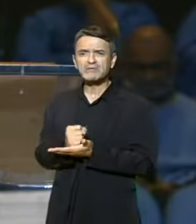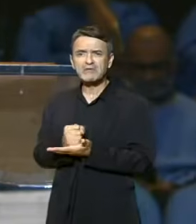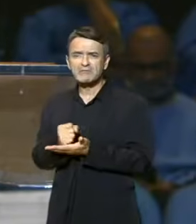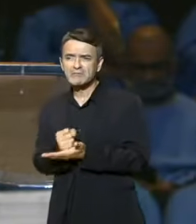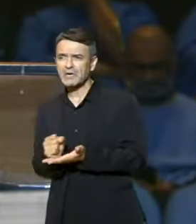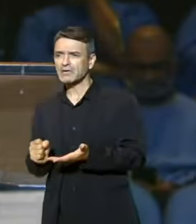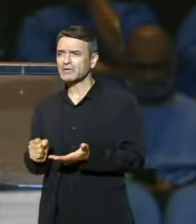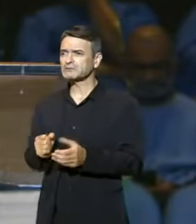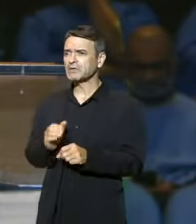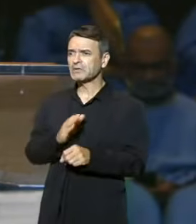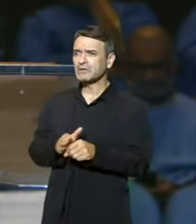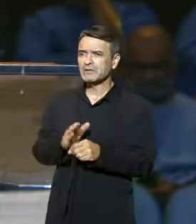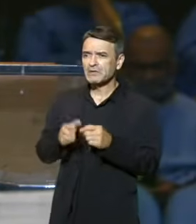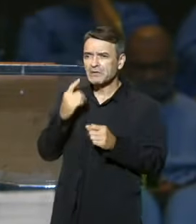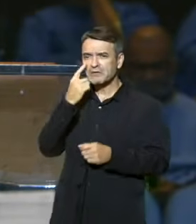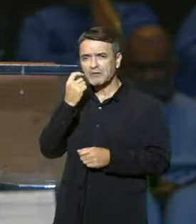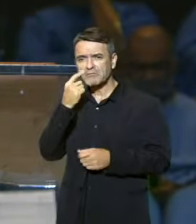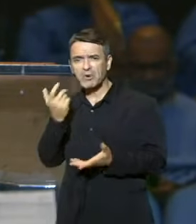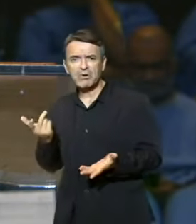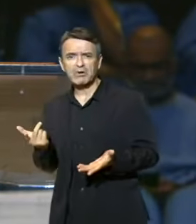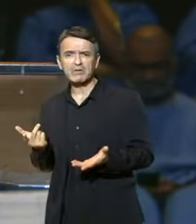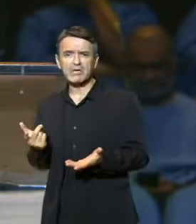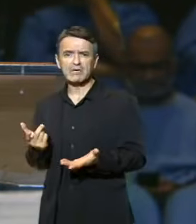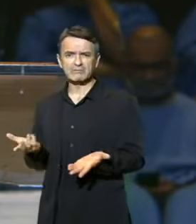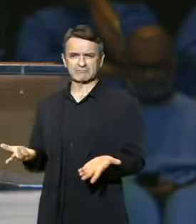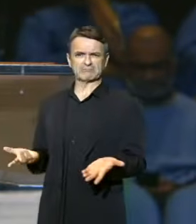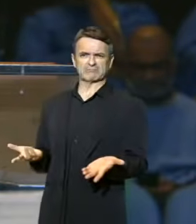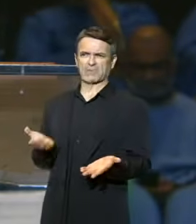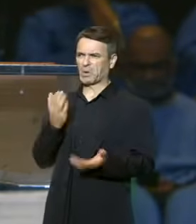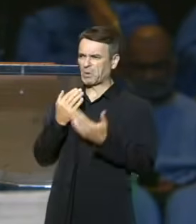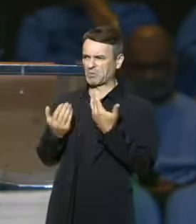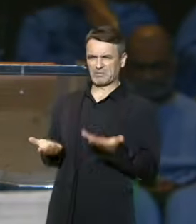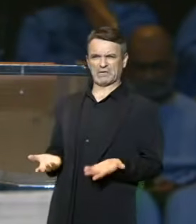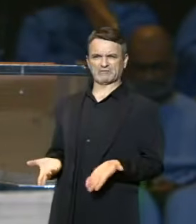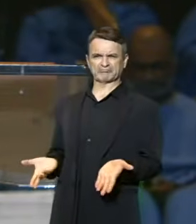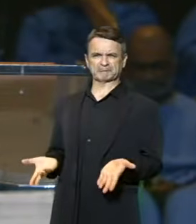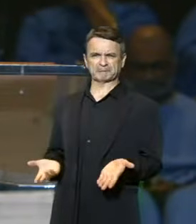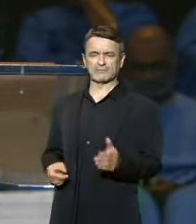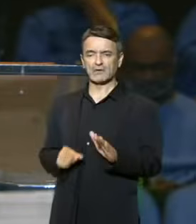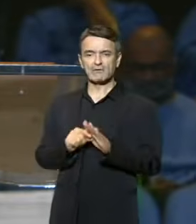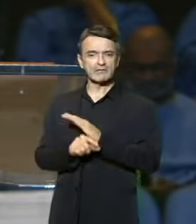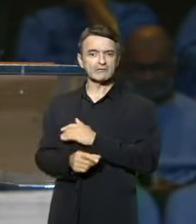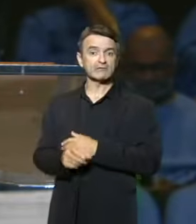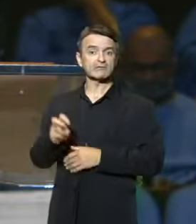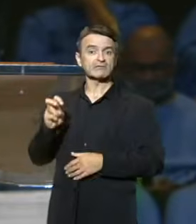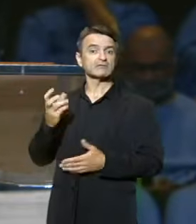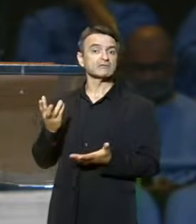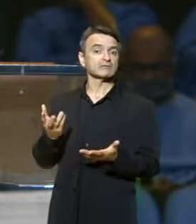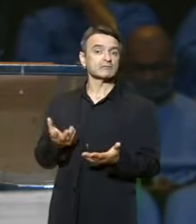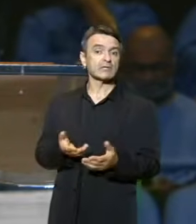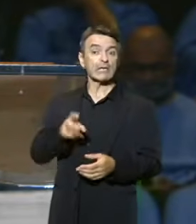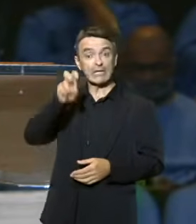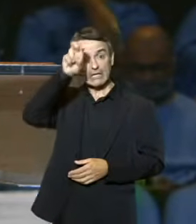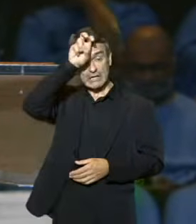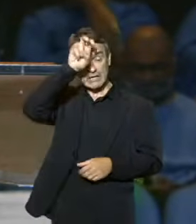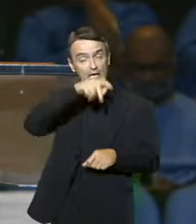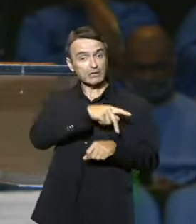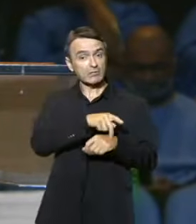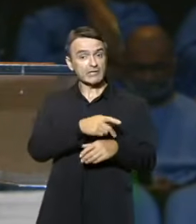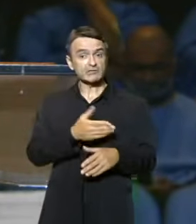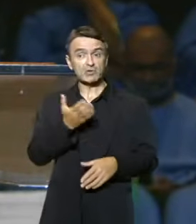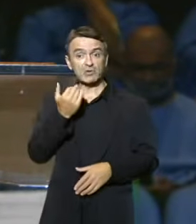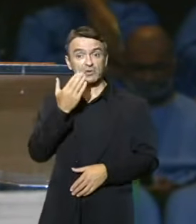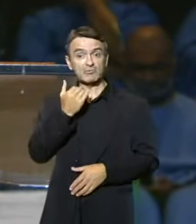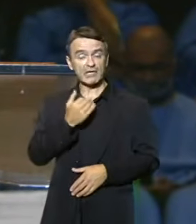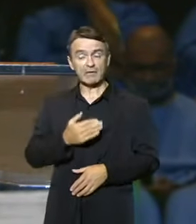E o texto vai dizer uma coisa interessante, versículo 5: No Egito comíamos quanto peixe